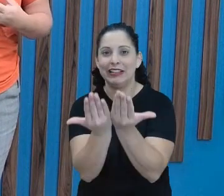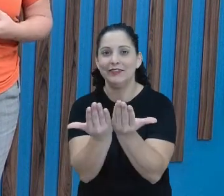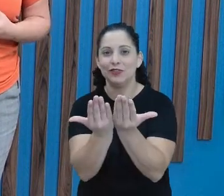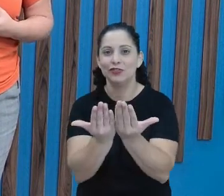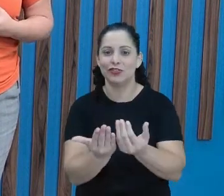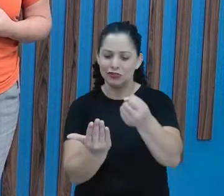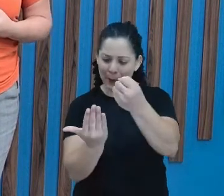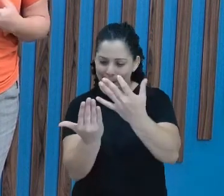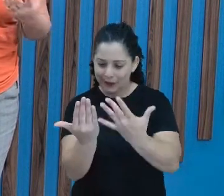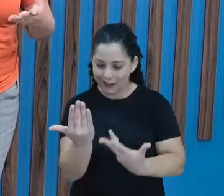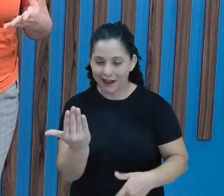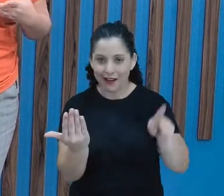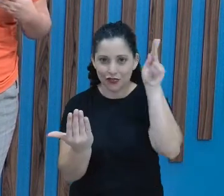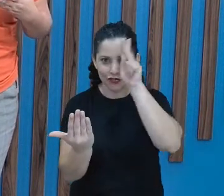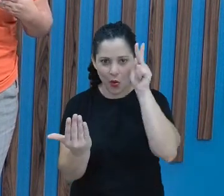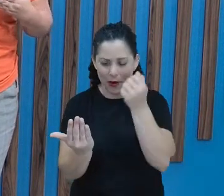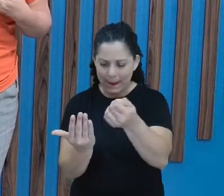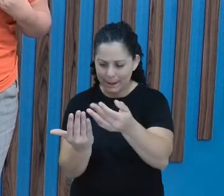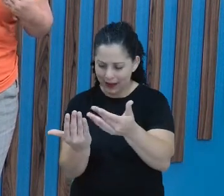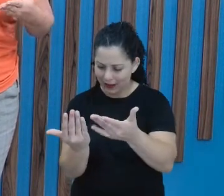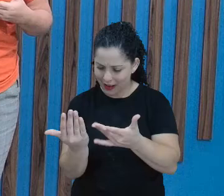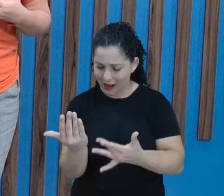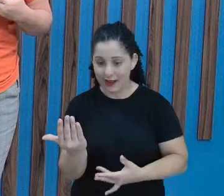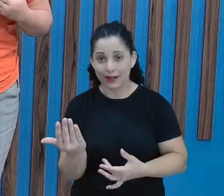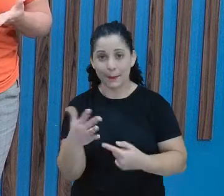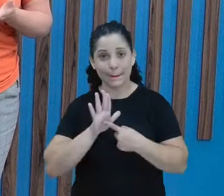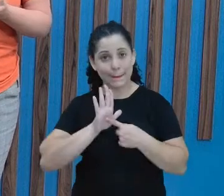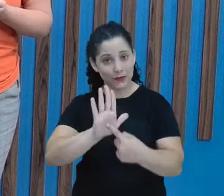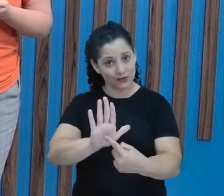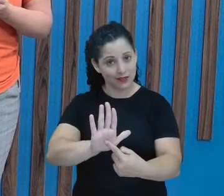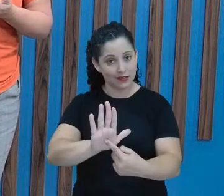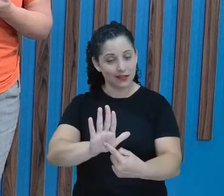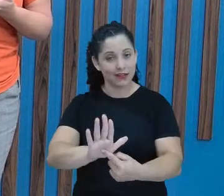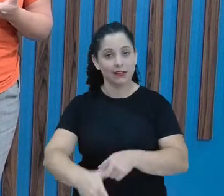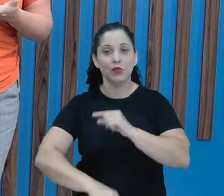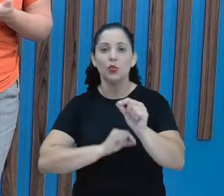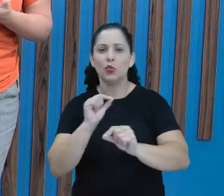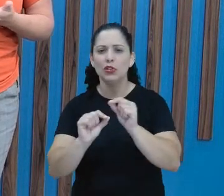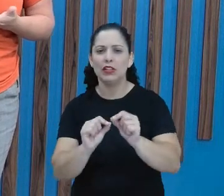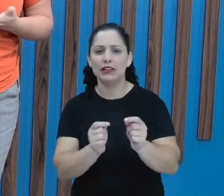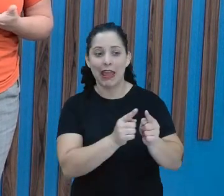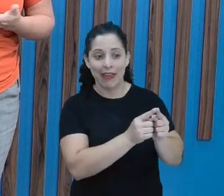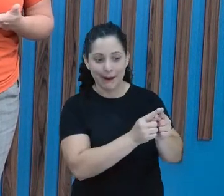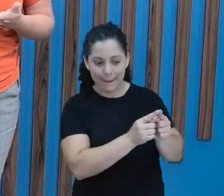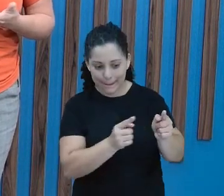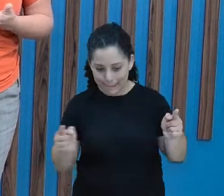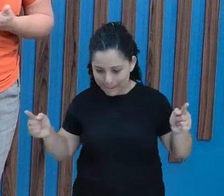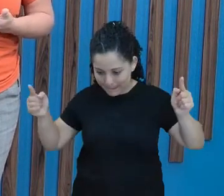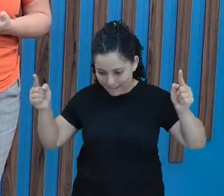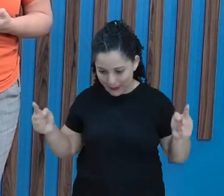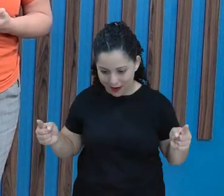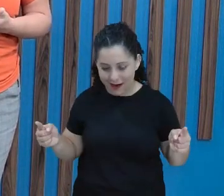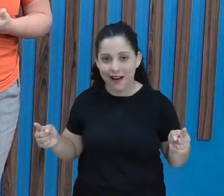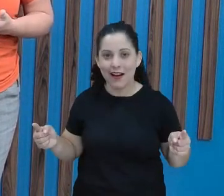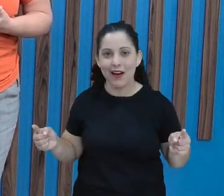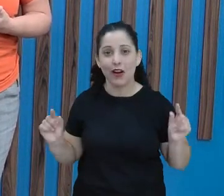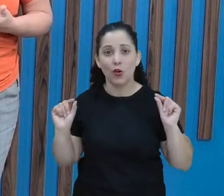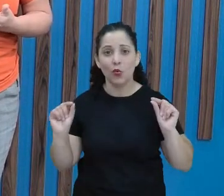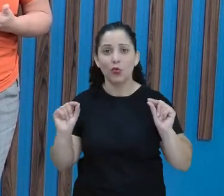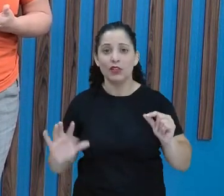nossos livros de história têm aí sempre trazendo, datando um tempo aí de que um